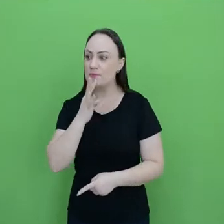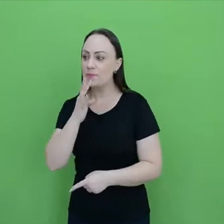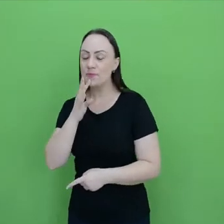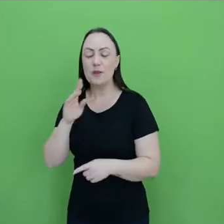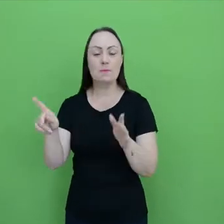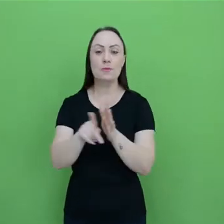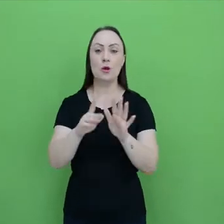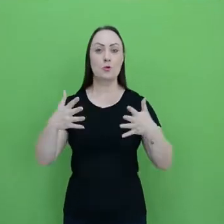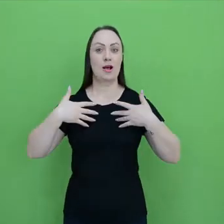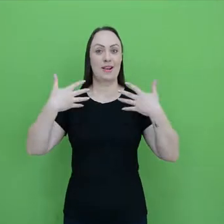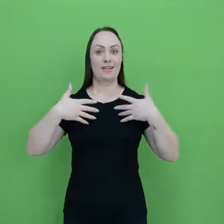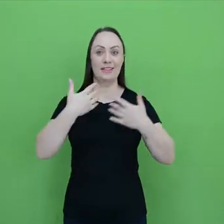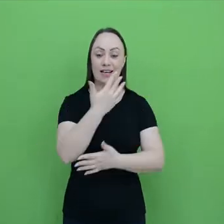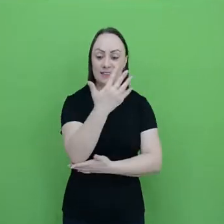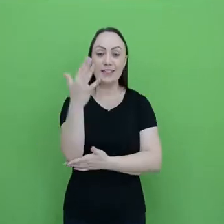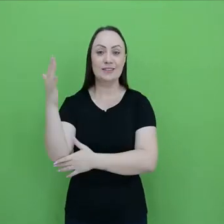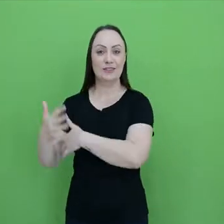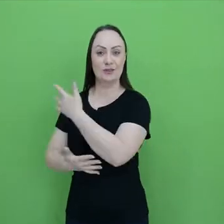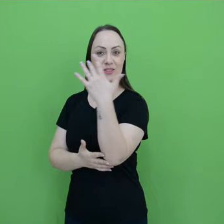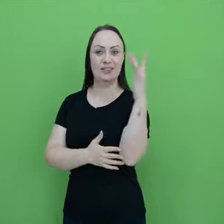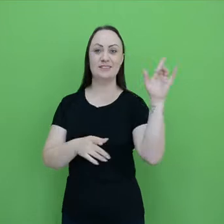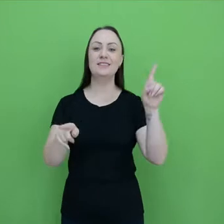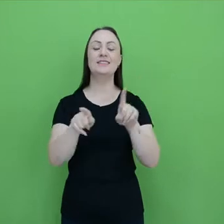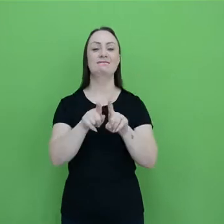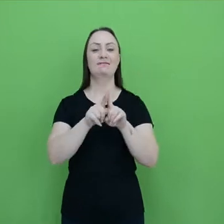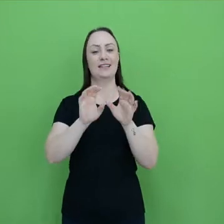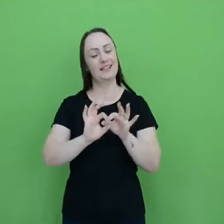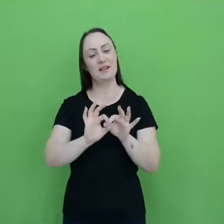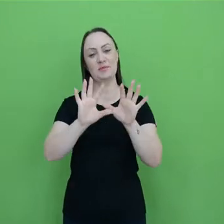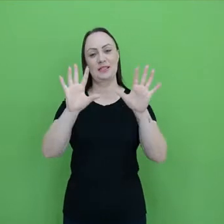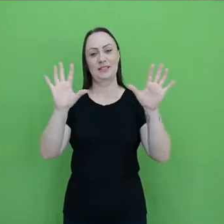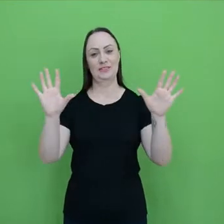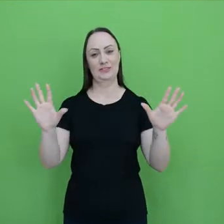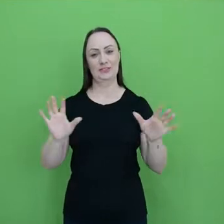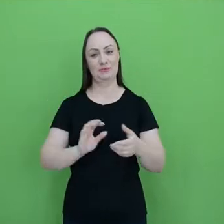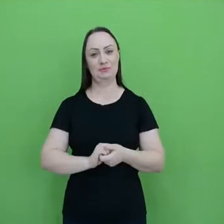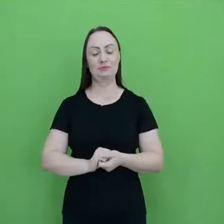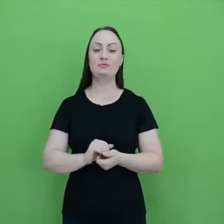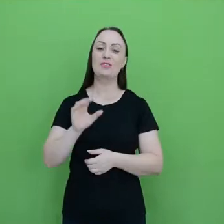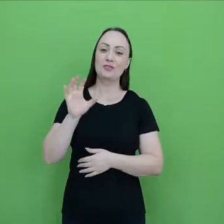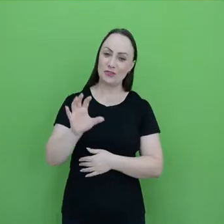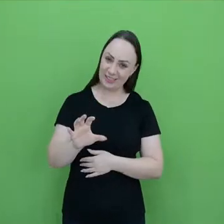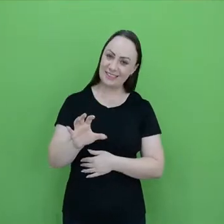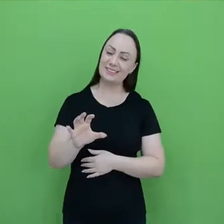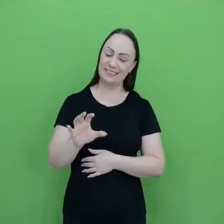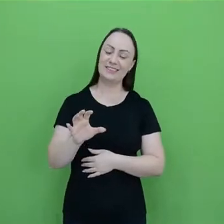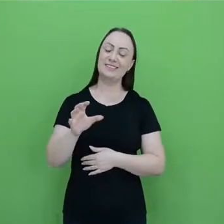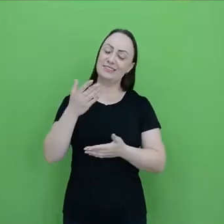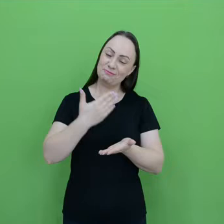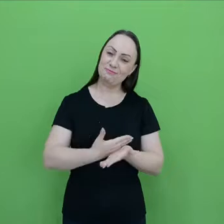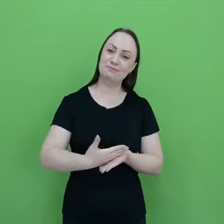a alegria da natureza e da liberdade. E foi assim